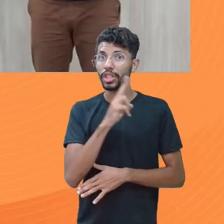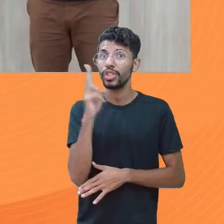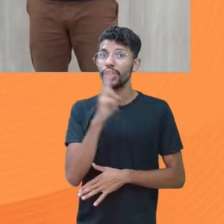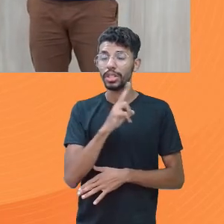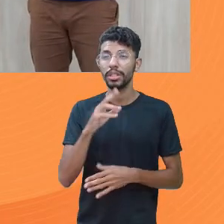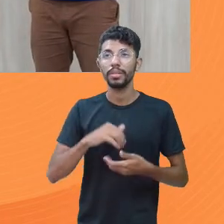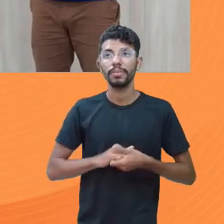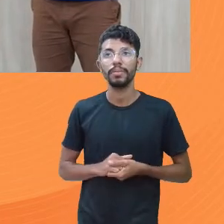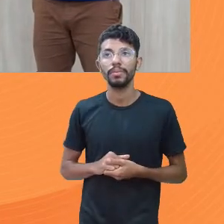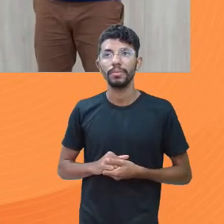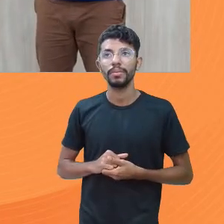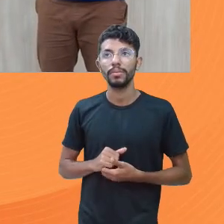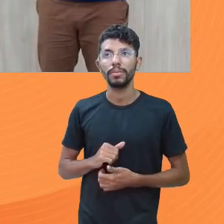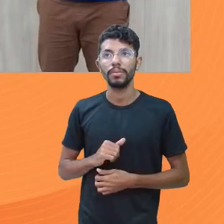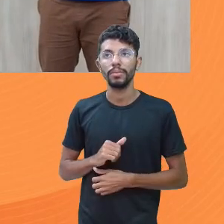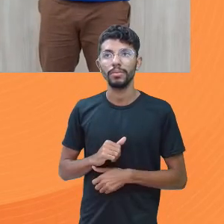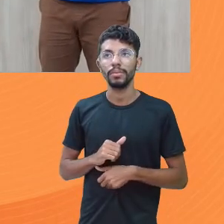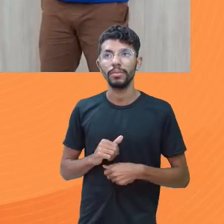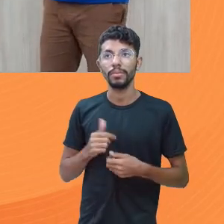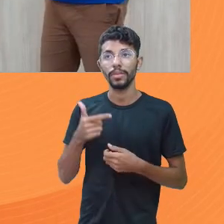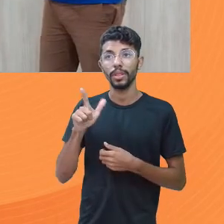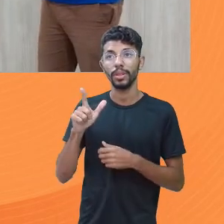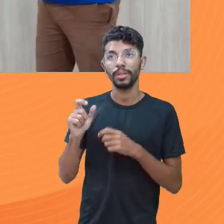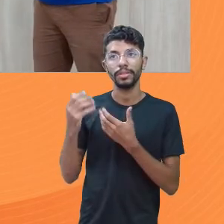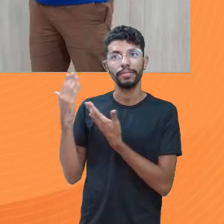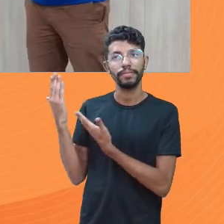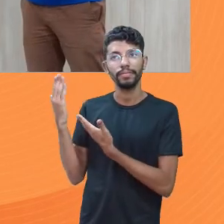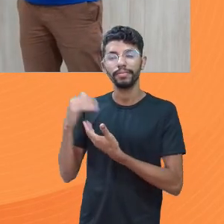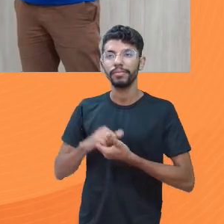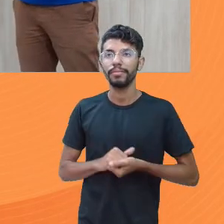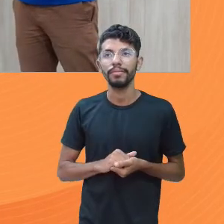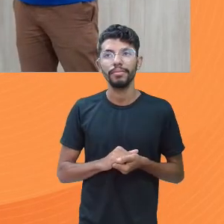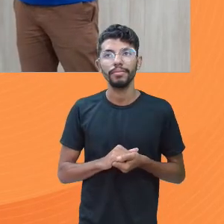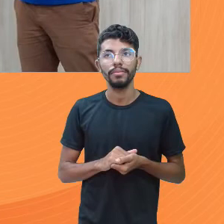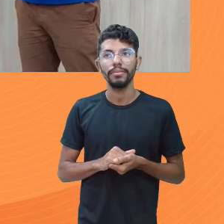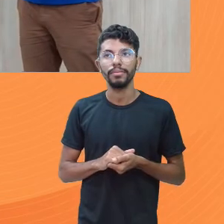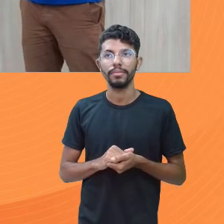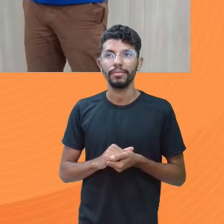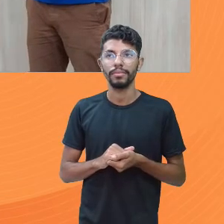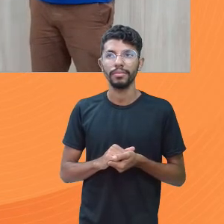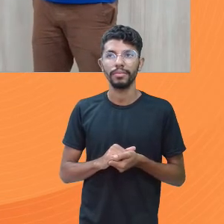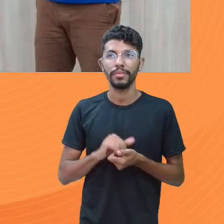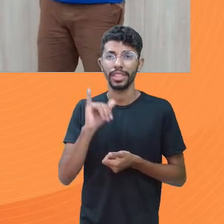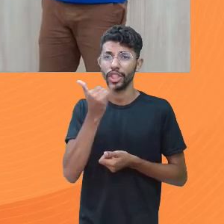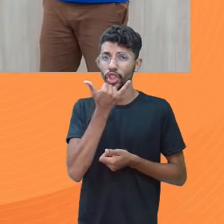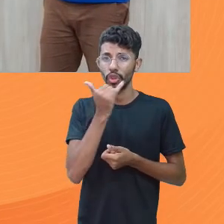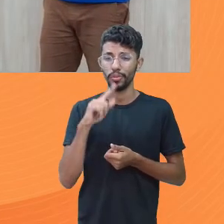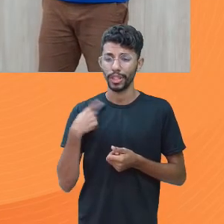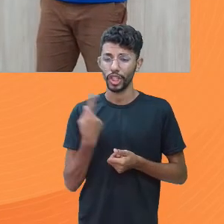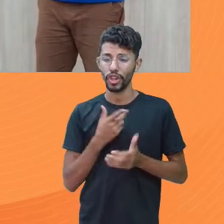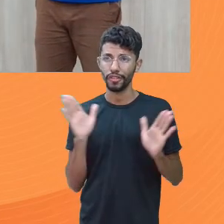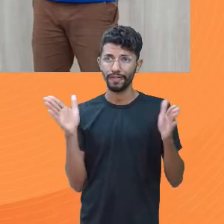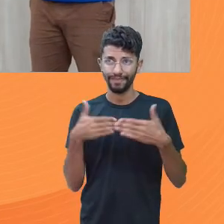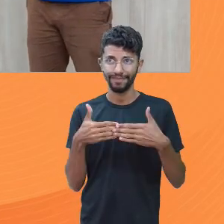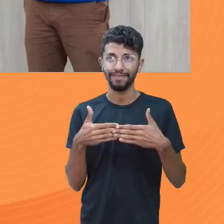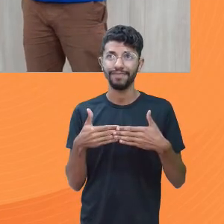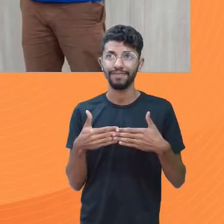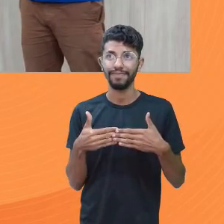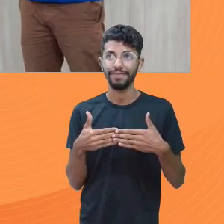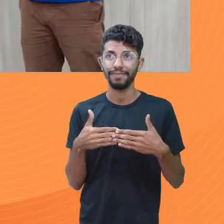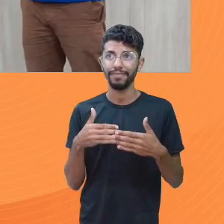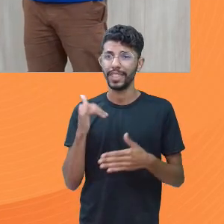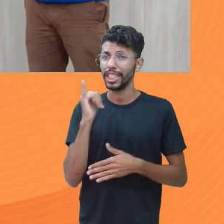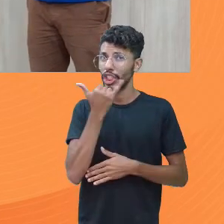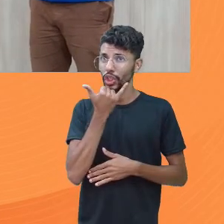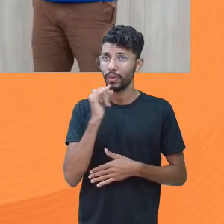emergência. Próximo aqui, ó, close. Sorry, we are closed. Desculpa, nós estamos fechados. Sorry, we